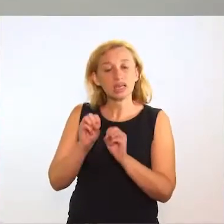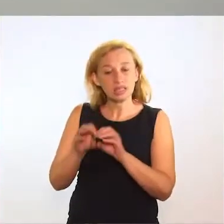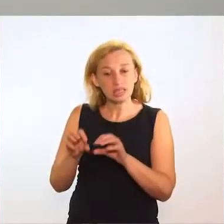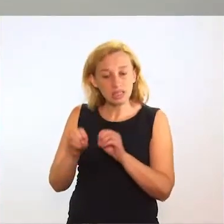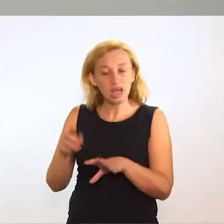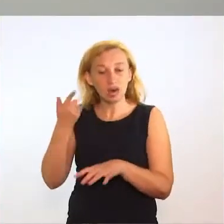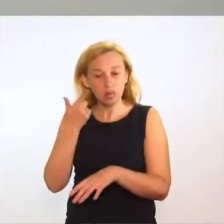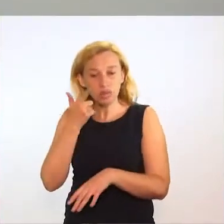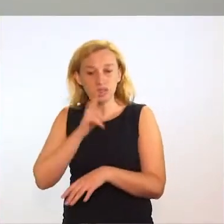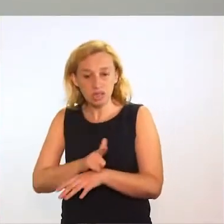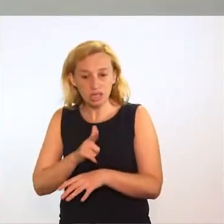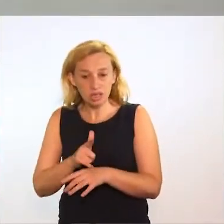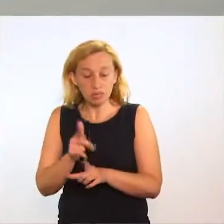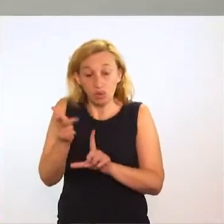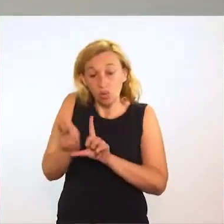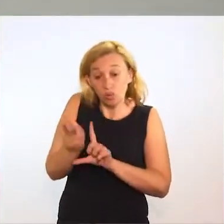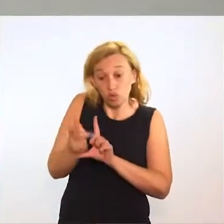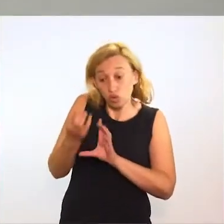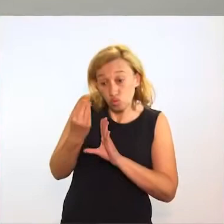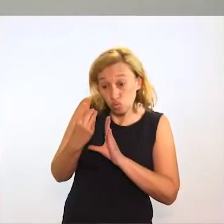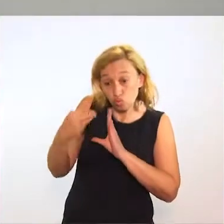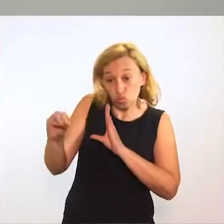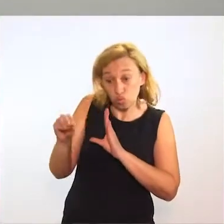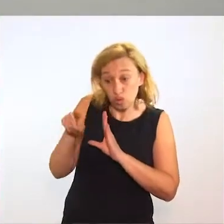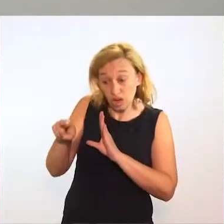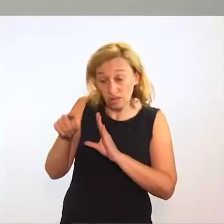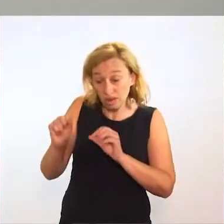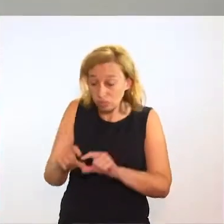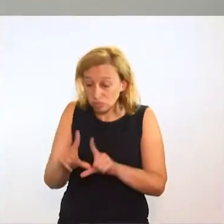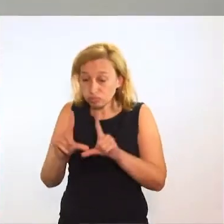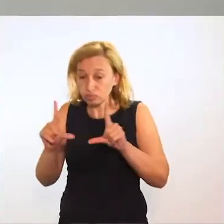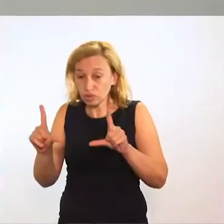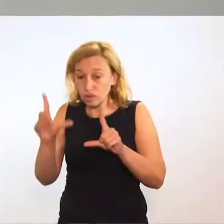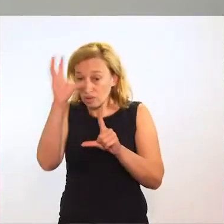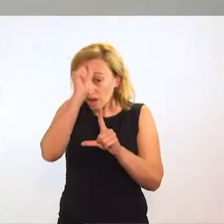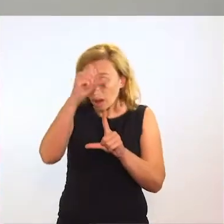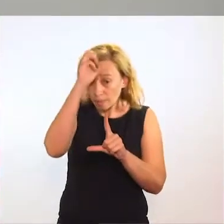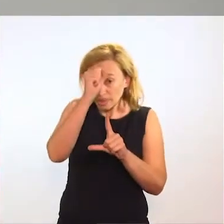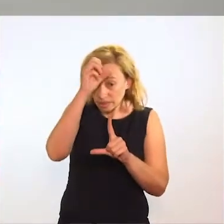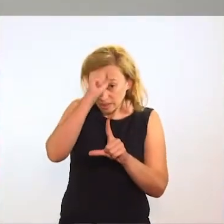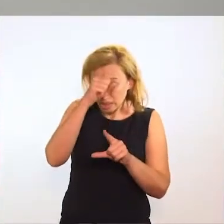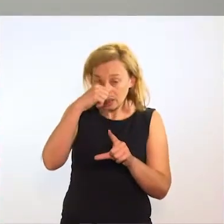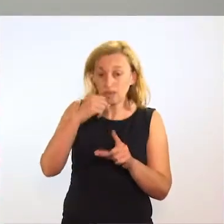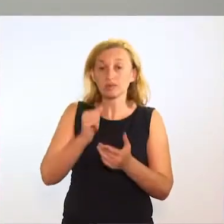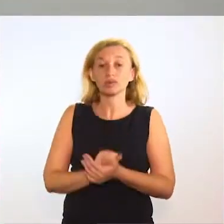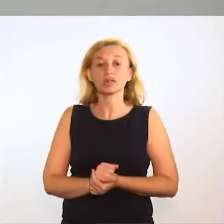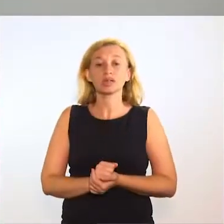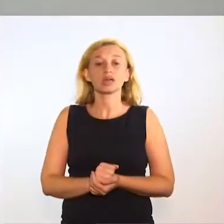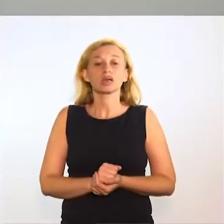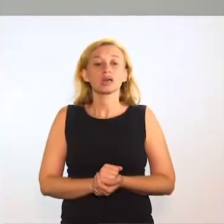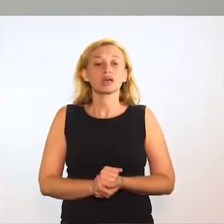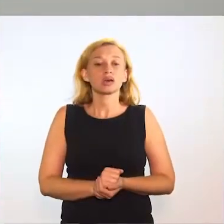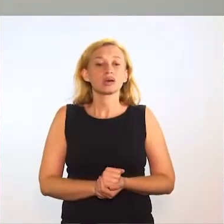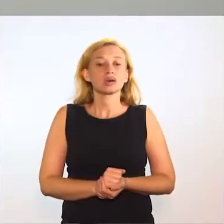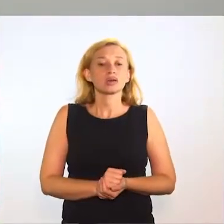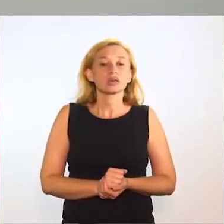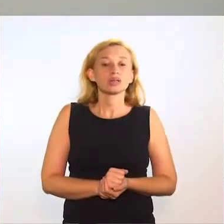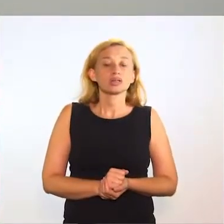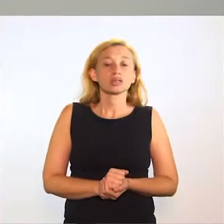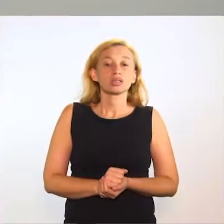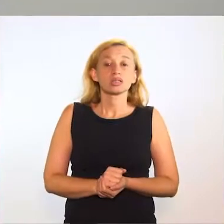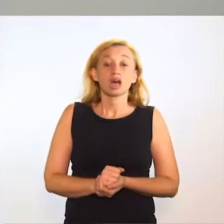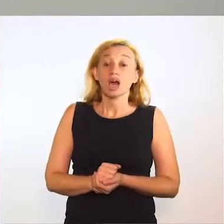fazer LICEM também, poder conseguir mandar um kit lá de material e acessório que ela vai acessar e ter parte ali que ela consegue se conectar,